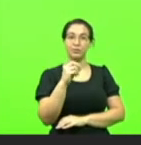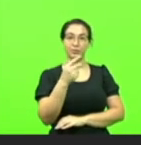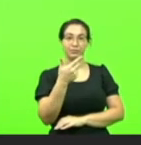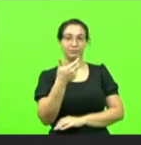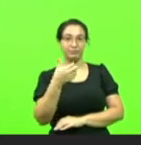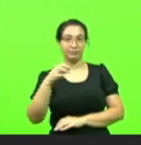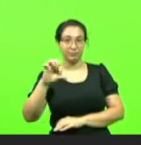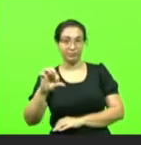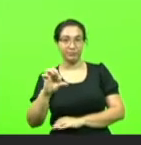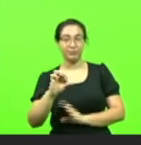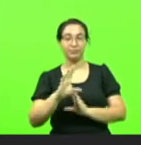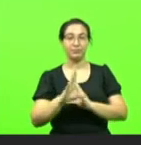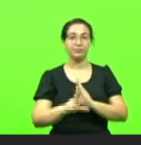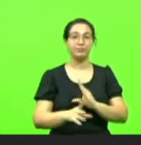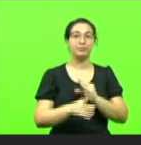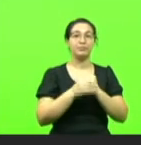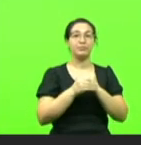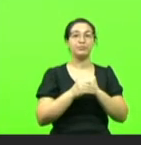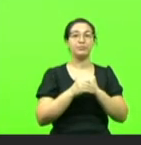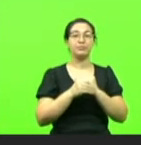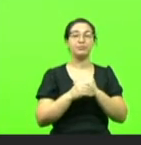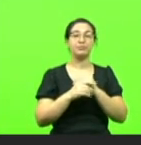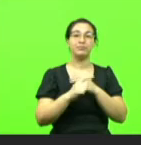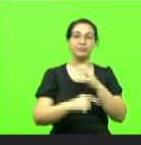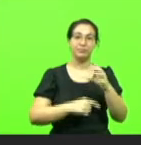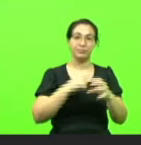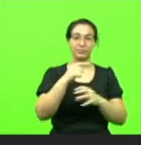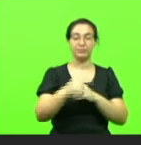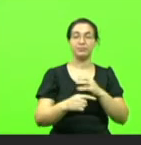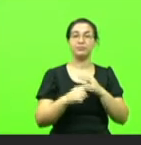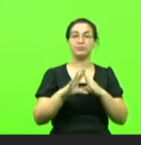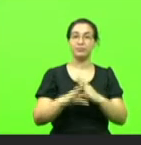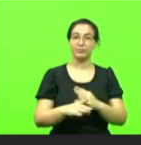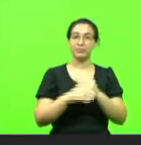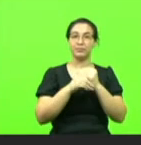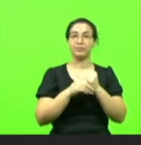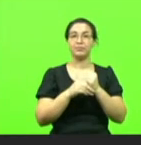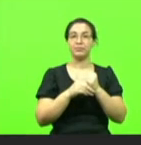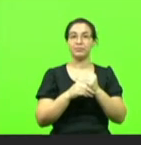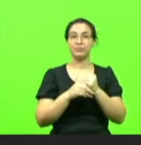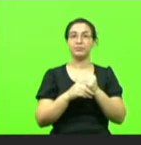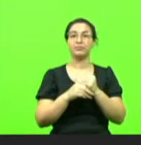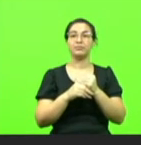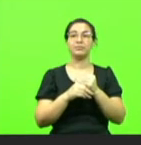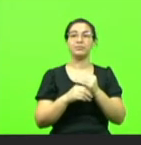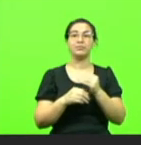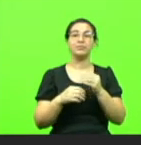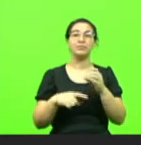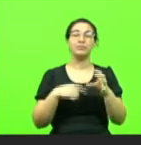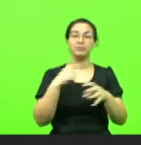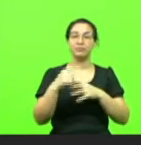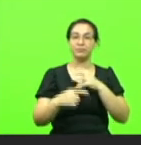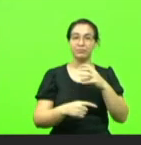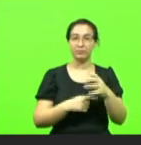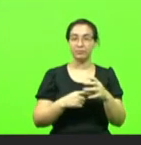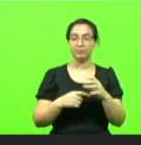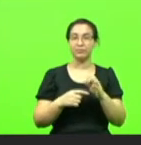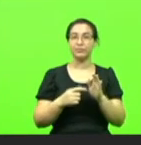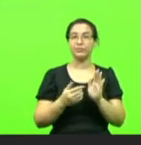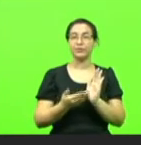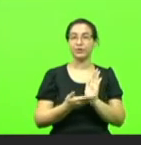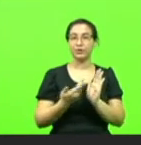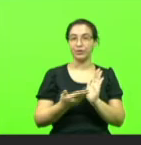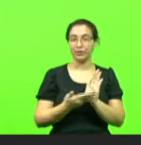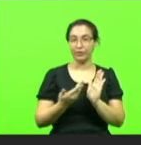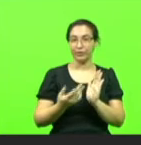termos das submersa substitutiva Global a emenda substitutiva global de folhas